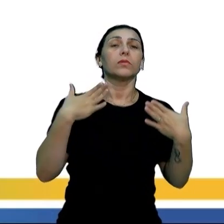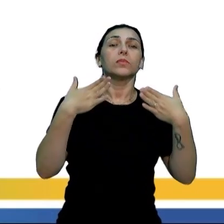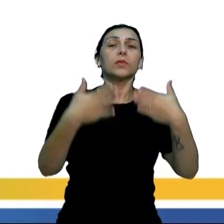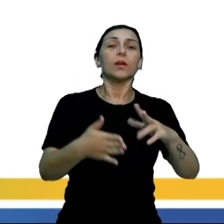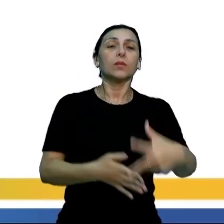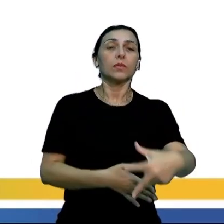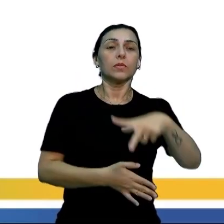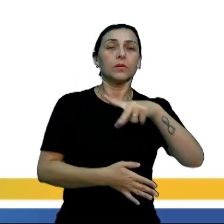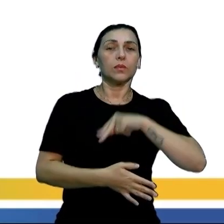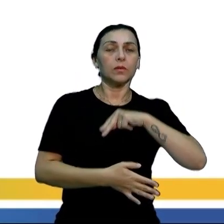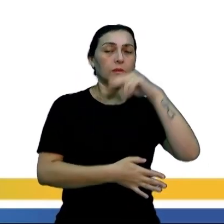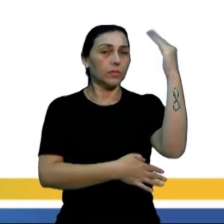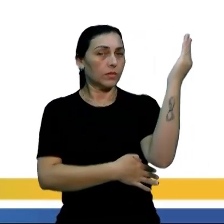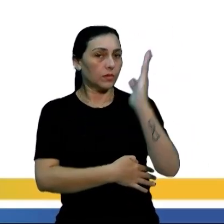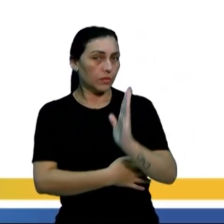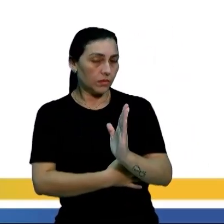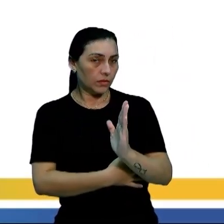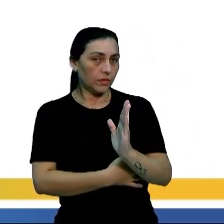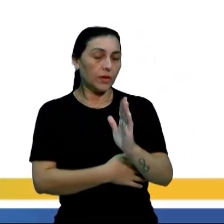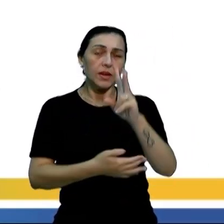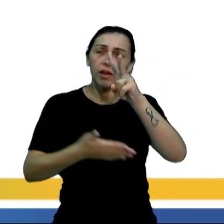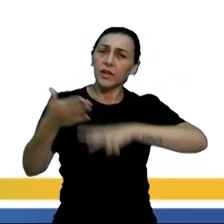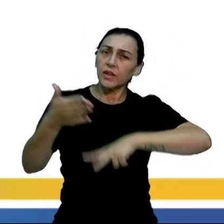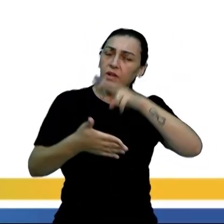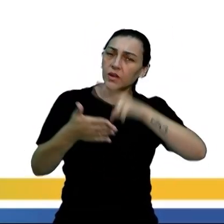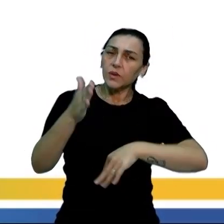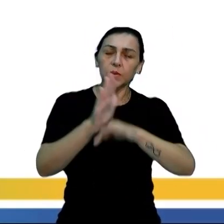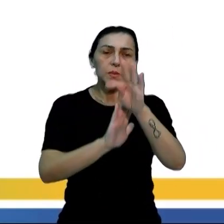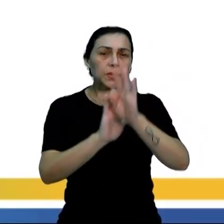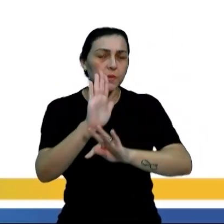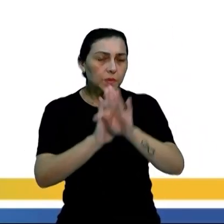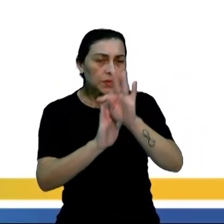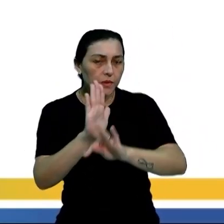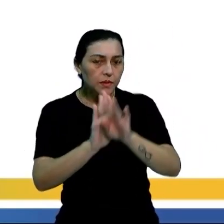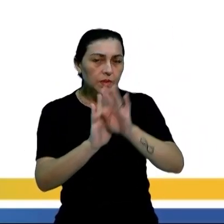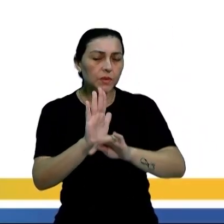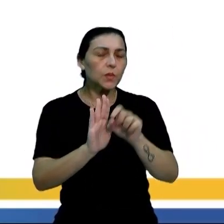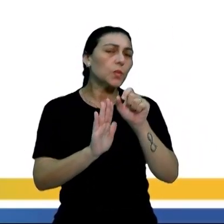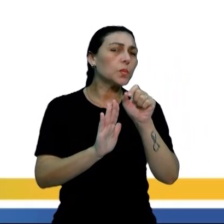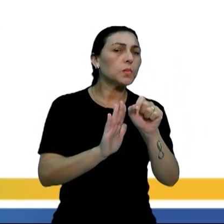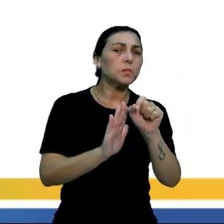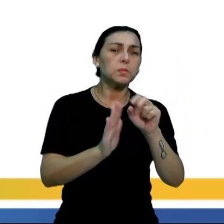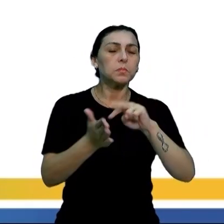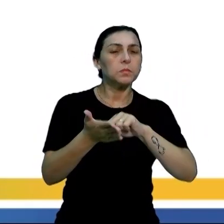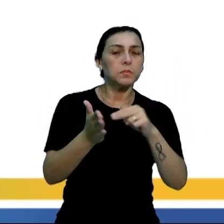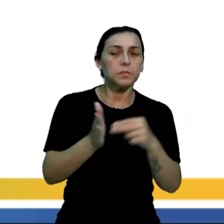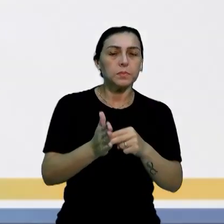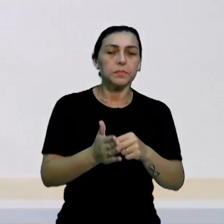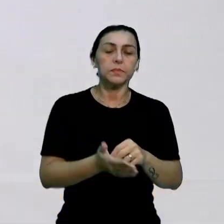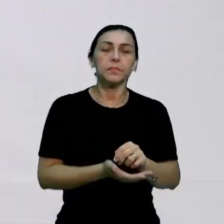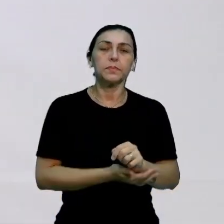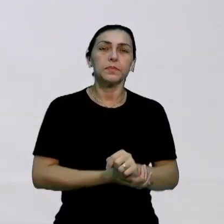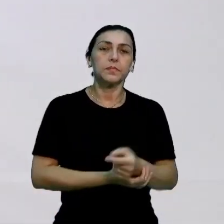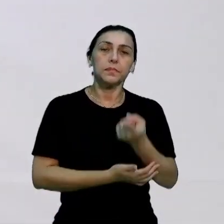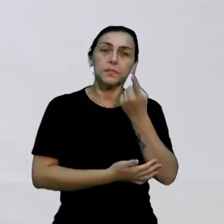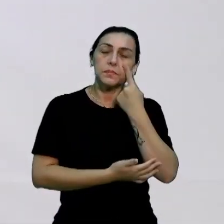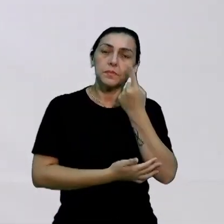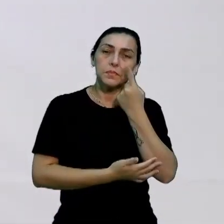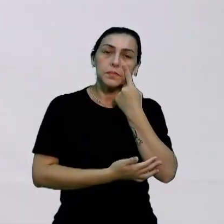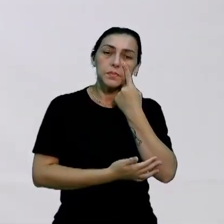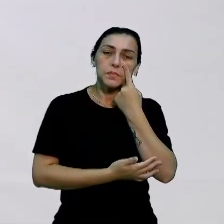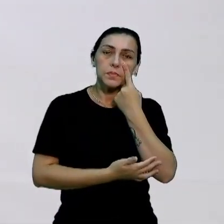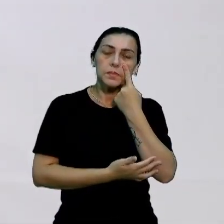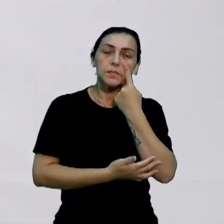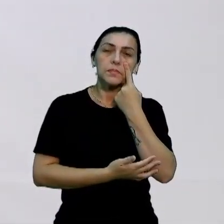portugueses ao Brasil. Da leitura dos textos constata-se que... Então, observa